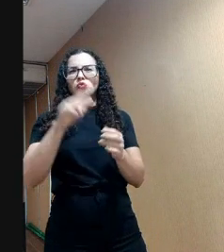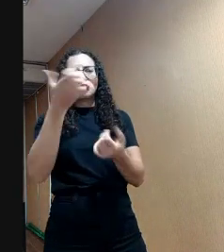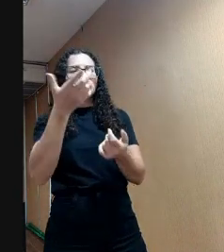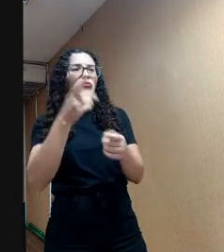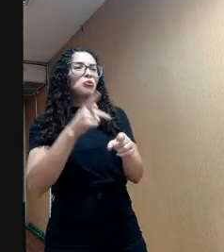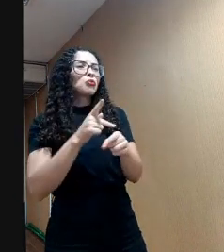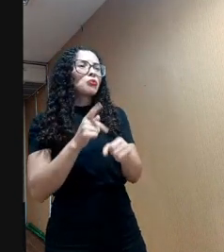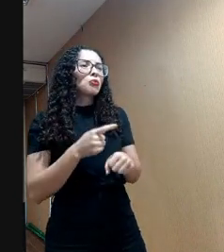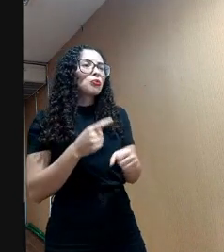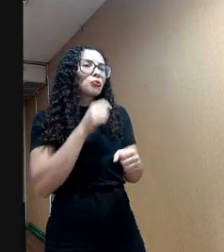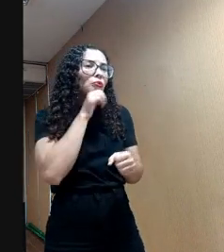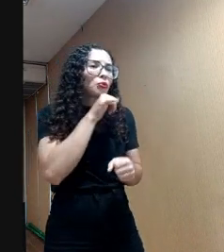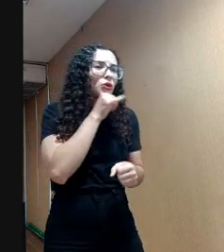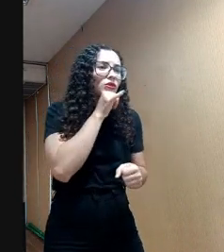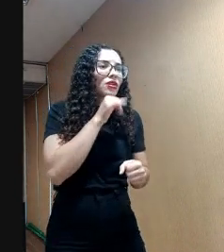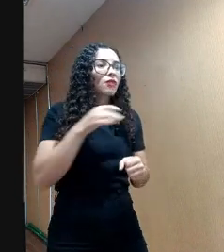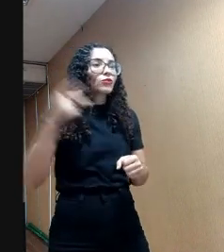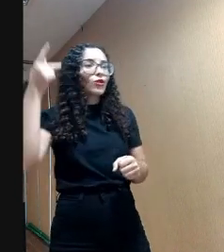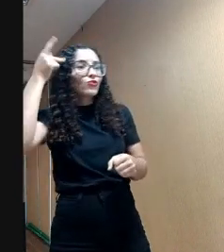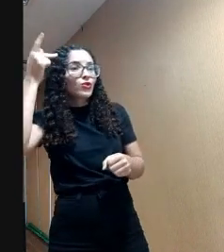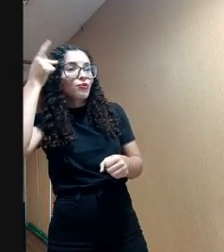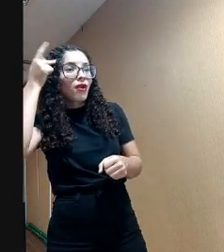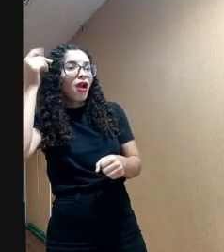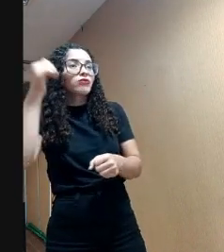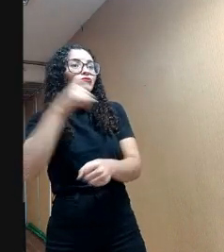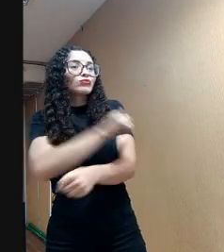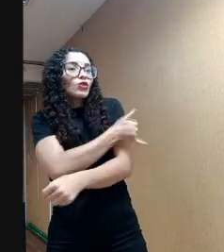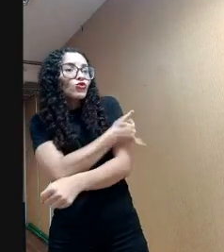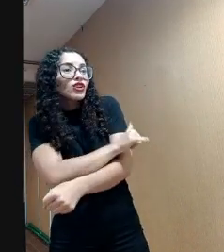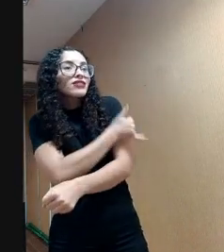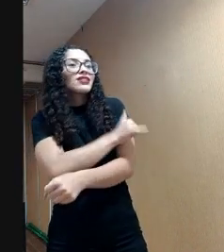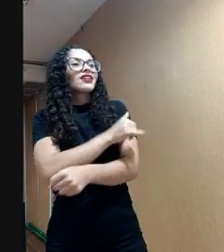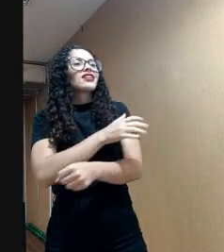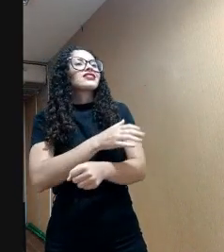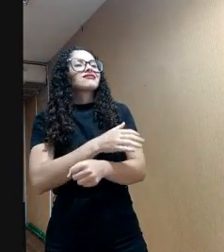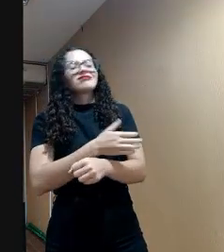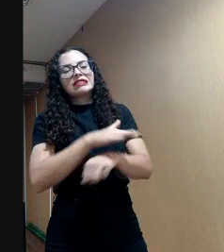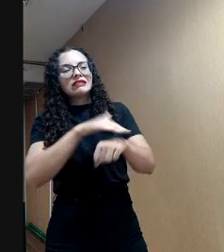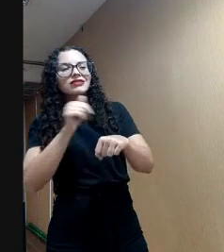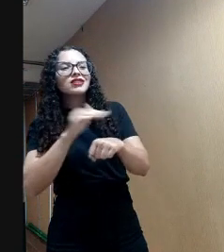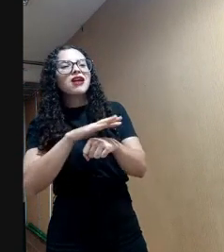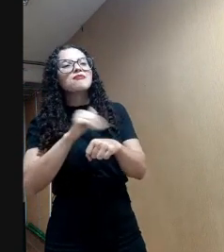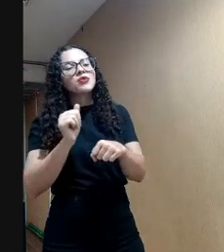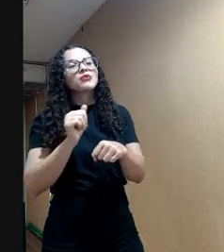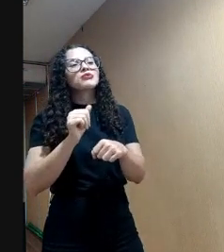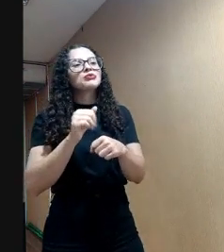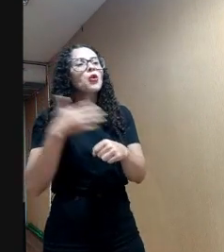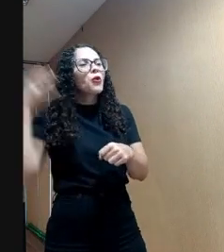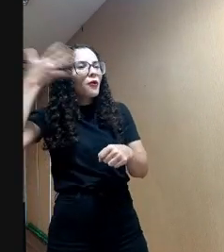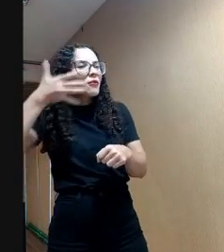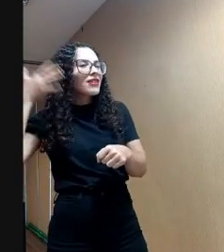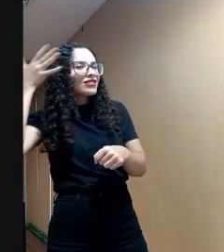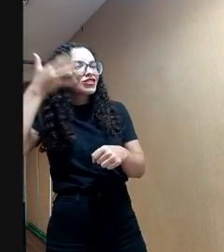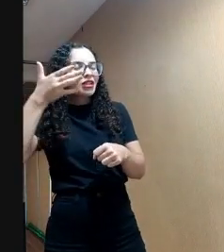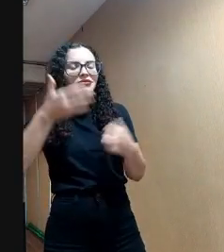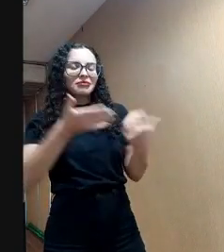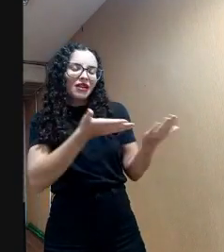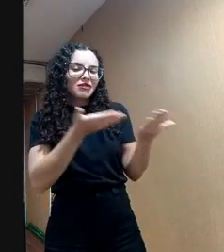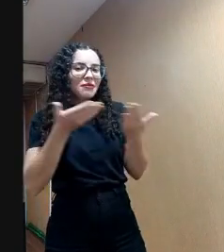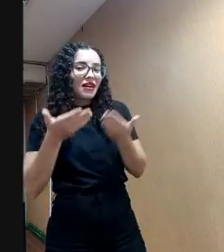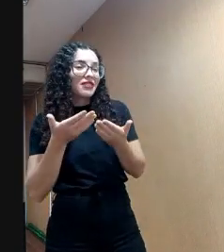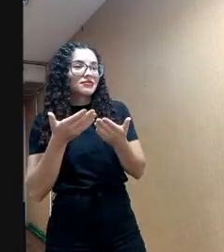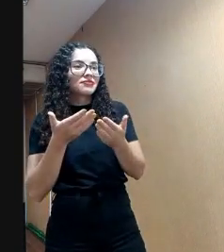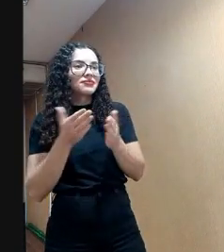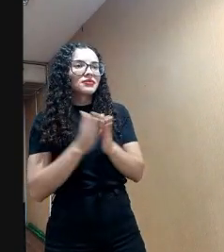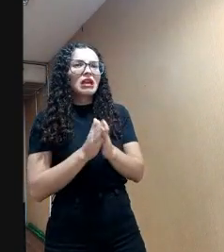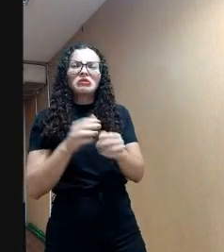Paulo, né? Temos palestrantes do Rio de Janeiro, e também temos contribuição de profissionais